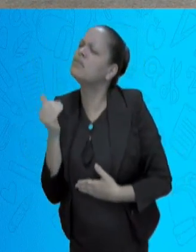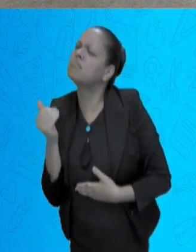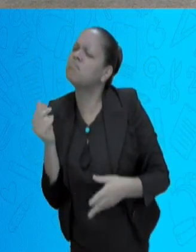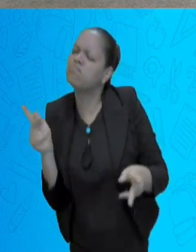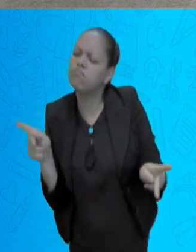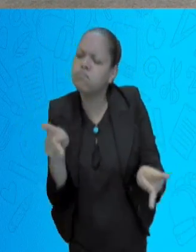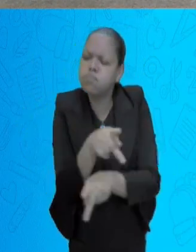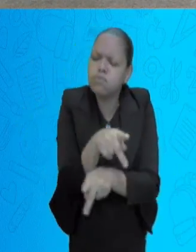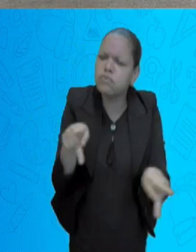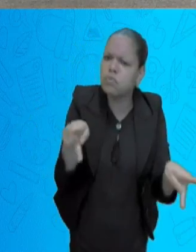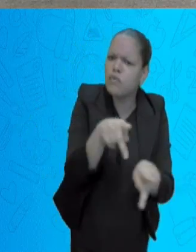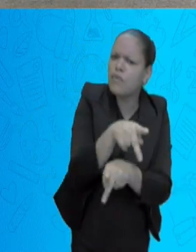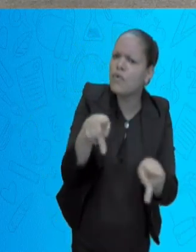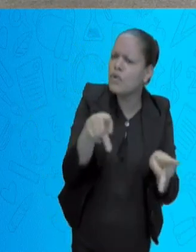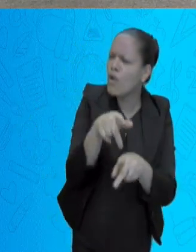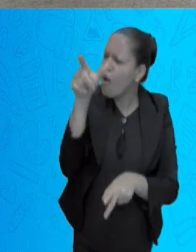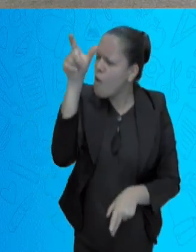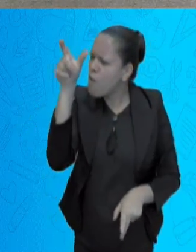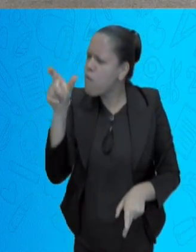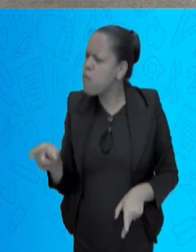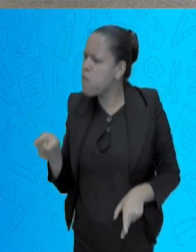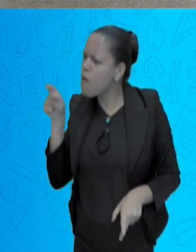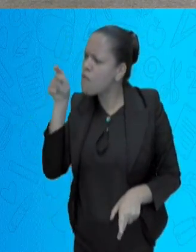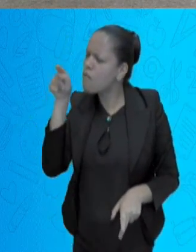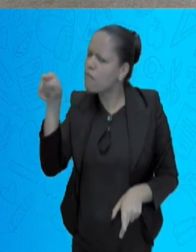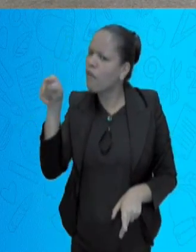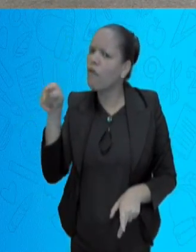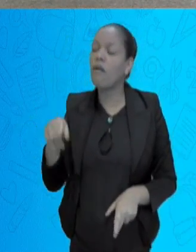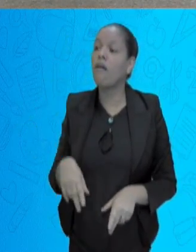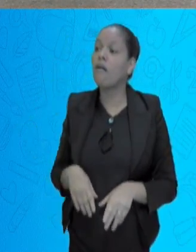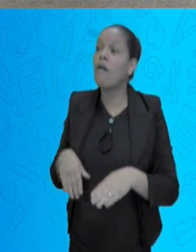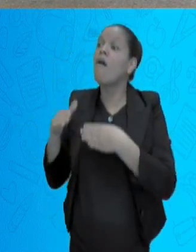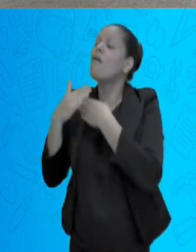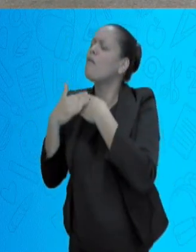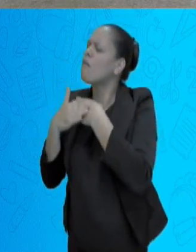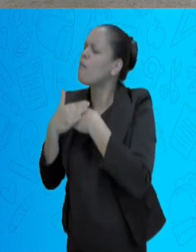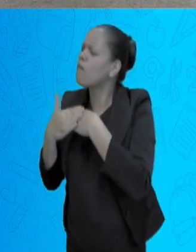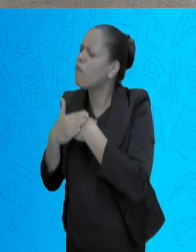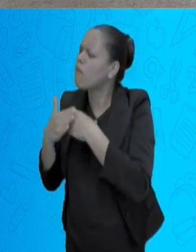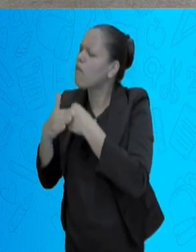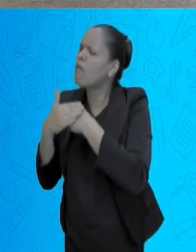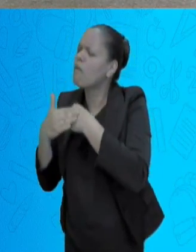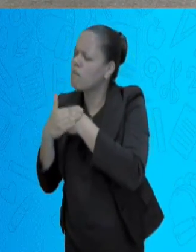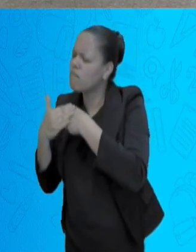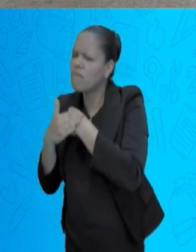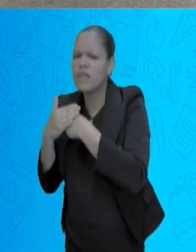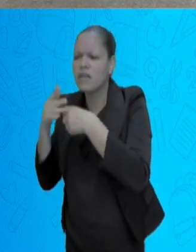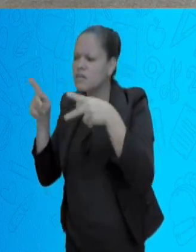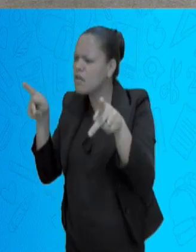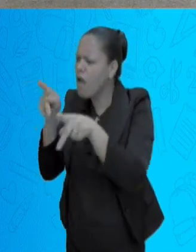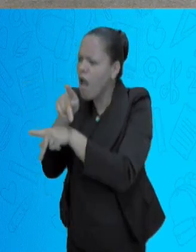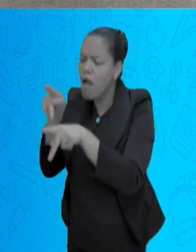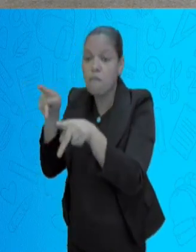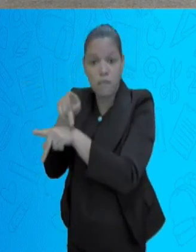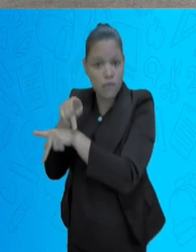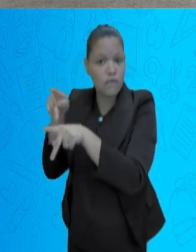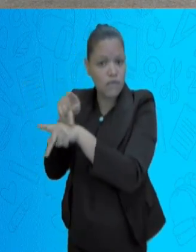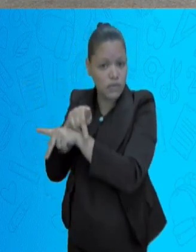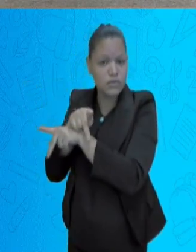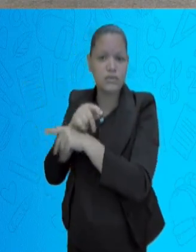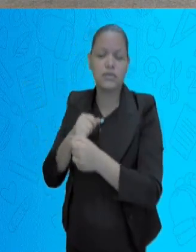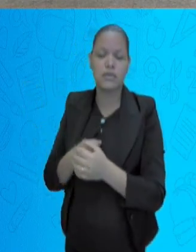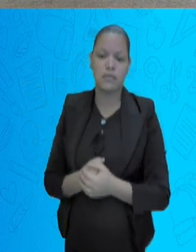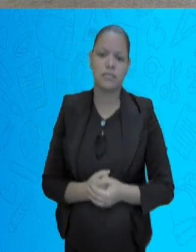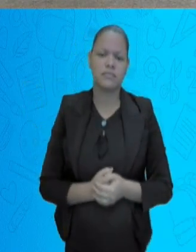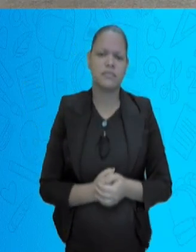do fórum, clique aqui e fale com seu professor de português através do chat e poderá